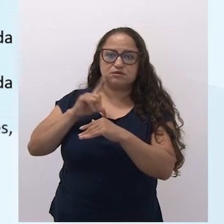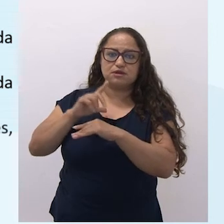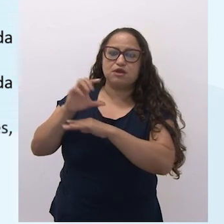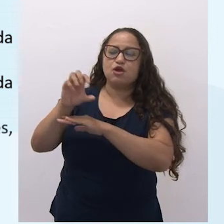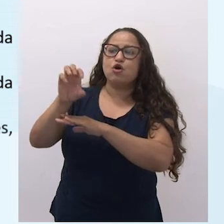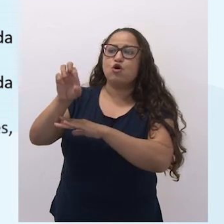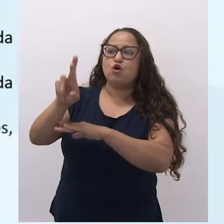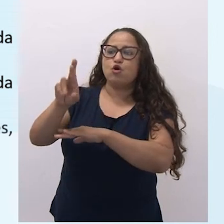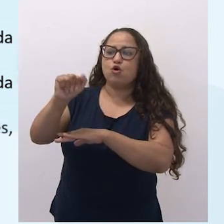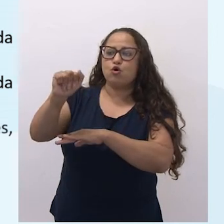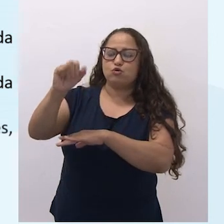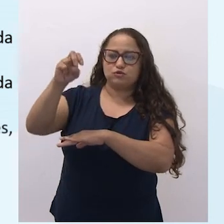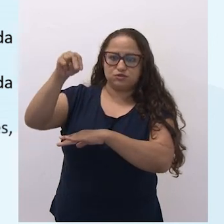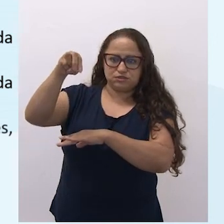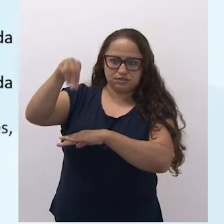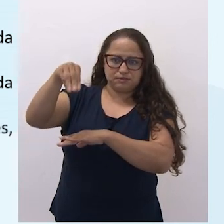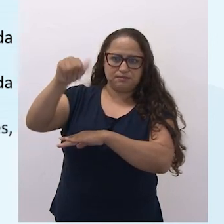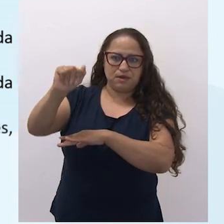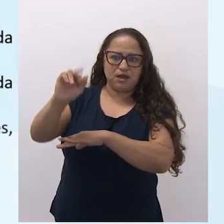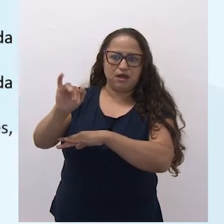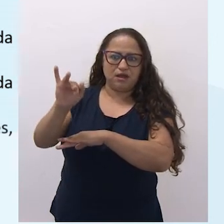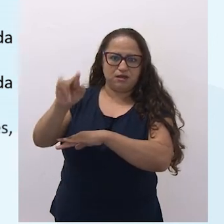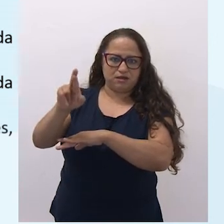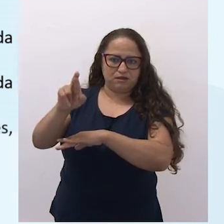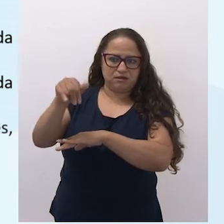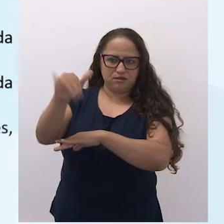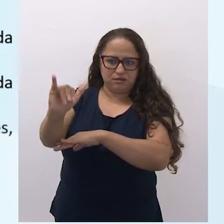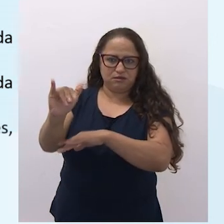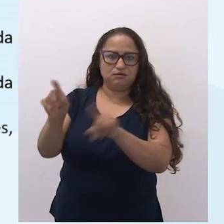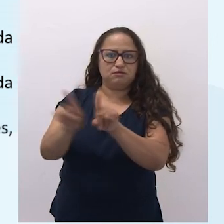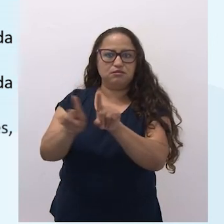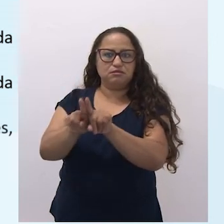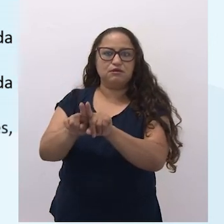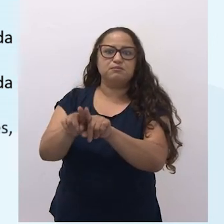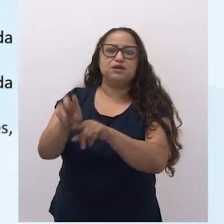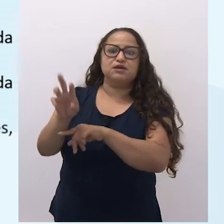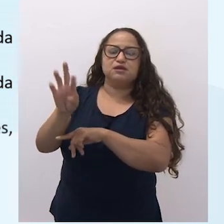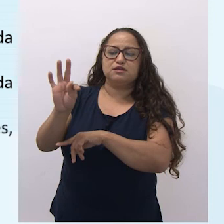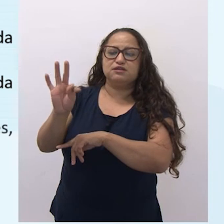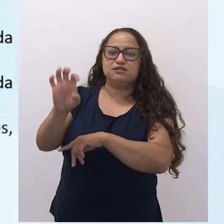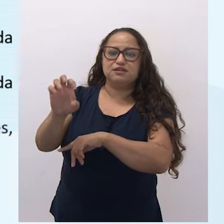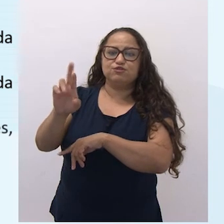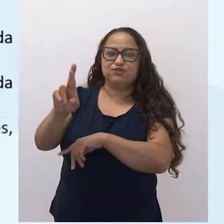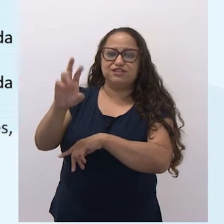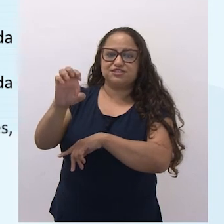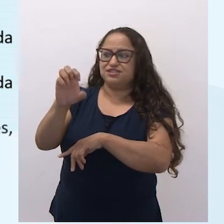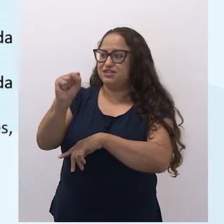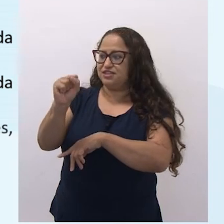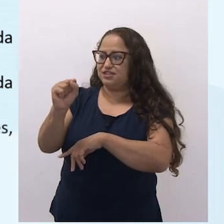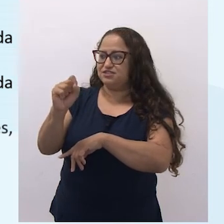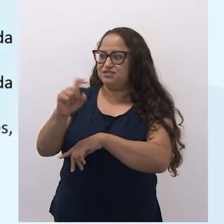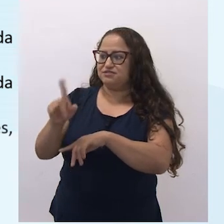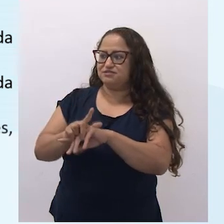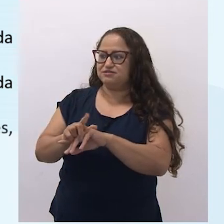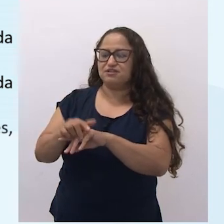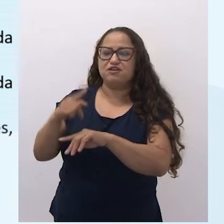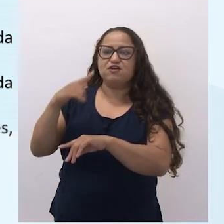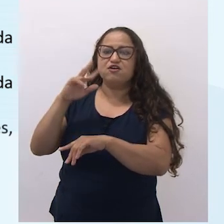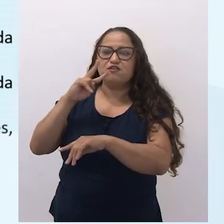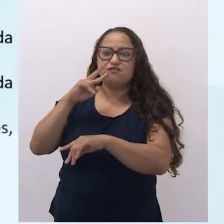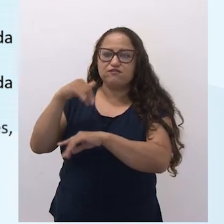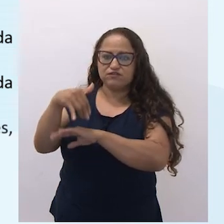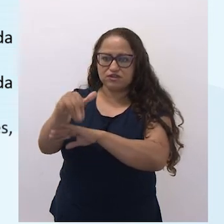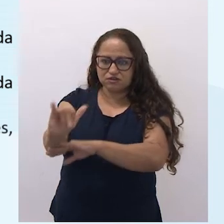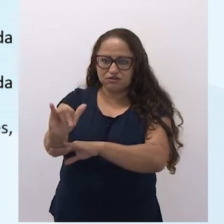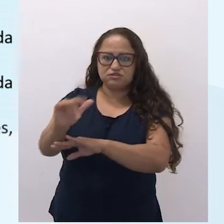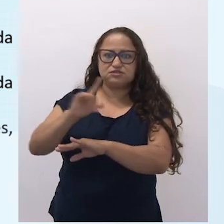da Aprendizagem. Teresa Rego Vygotsky, Uma Perspectiva Histórico-Cultural da Educação.